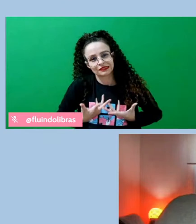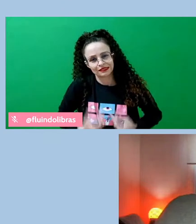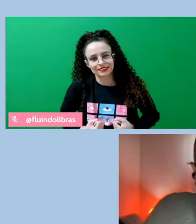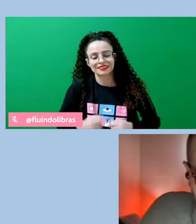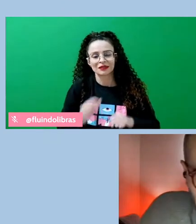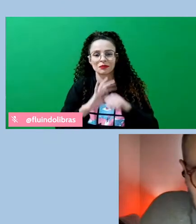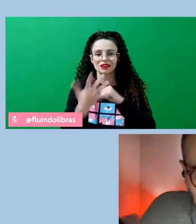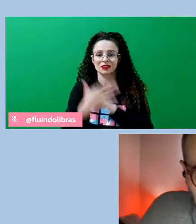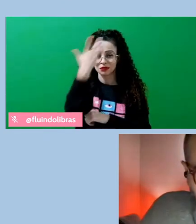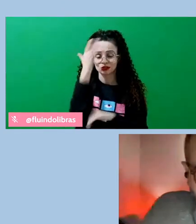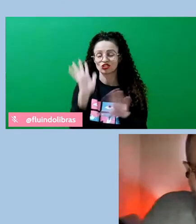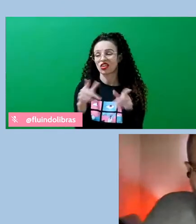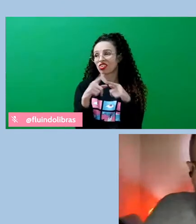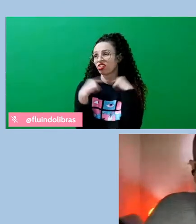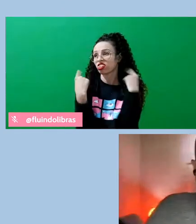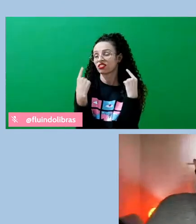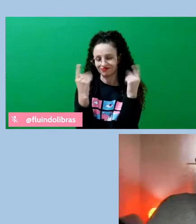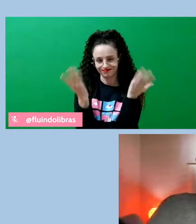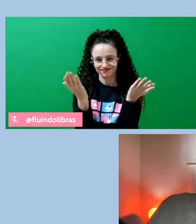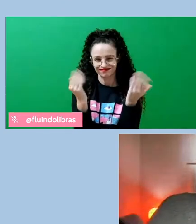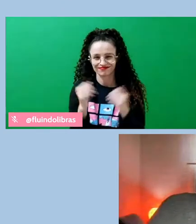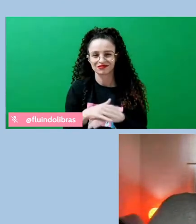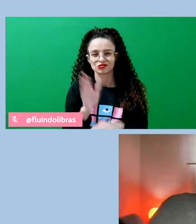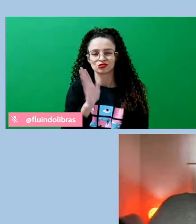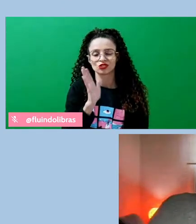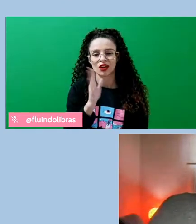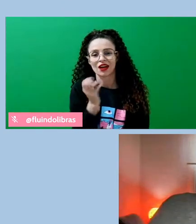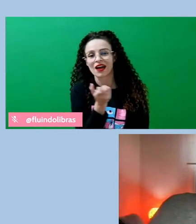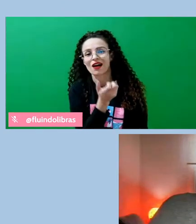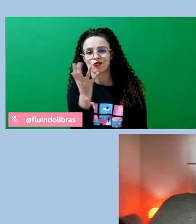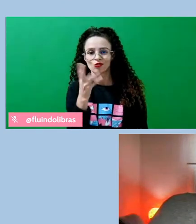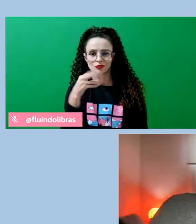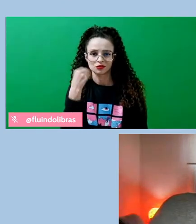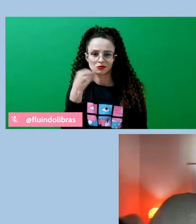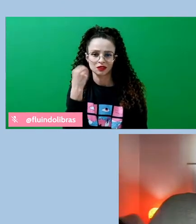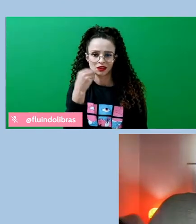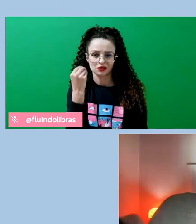pouco saturadas, assim, de umas experiências